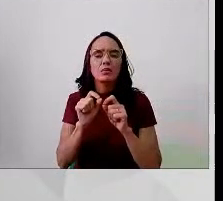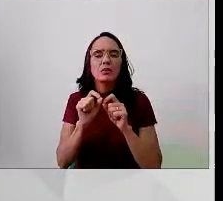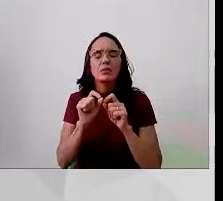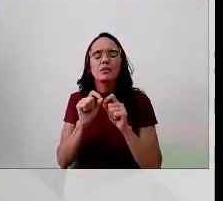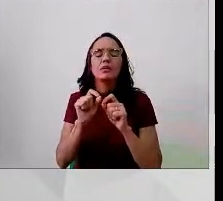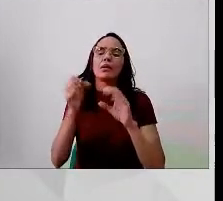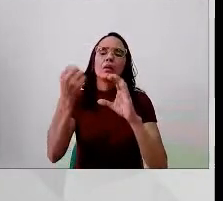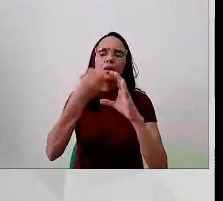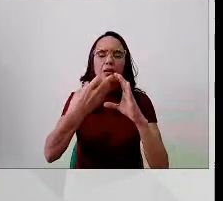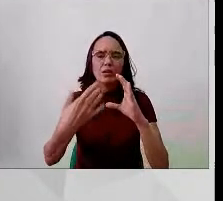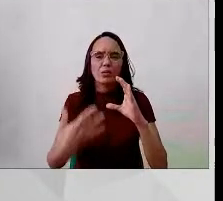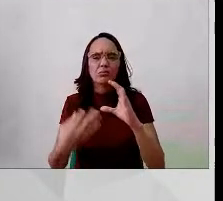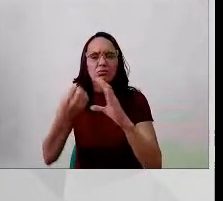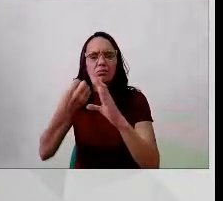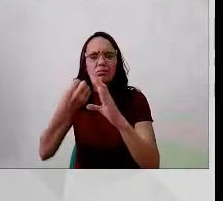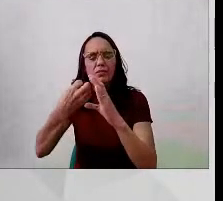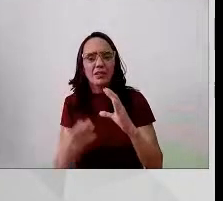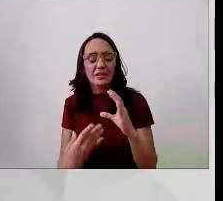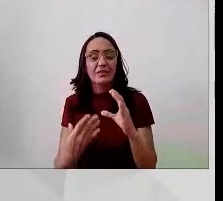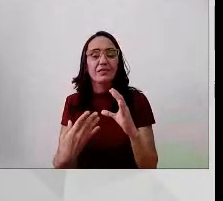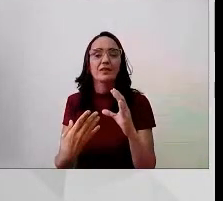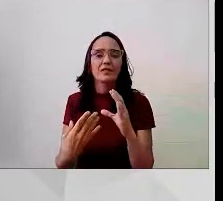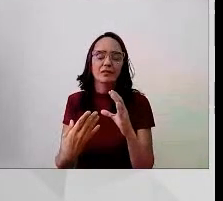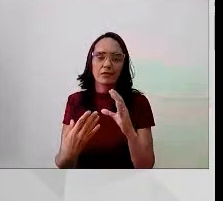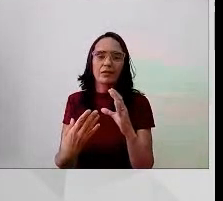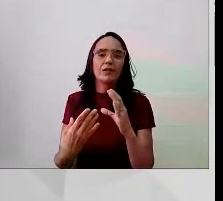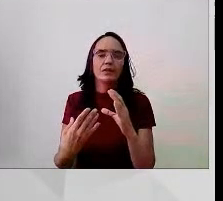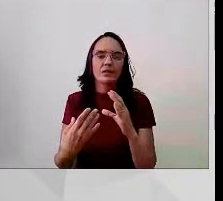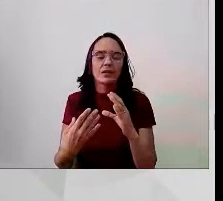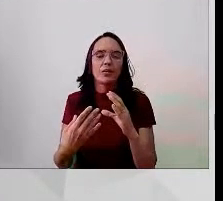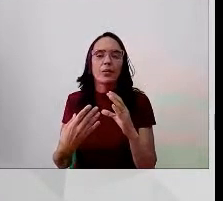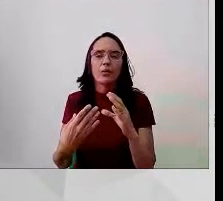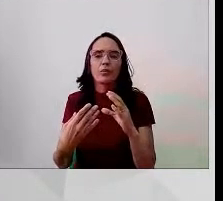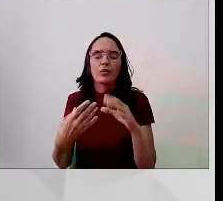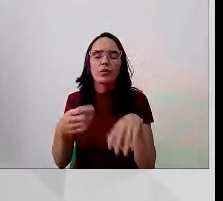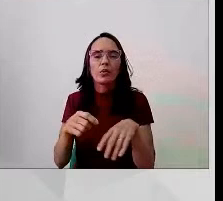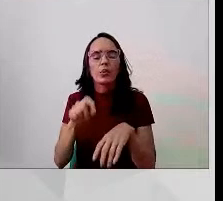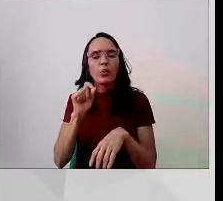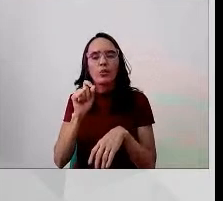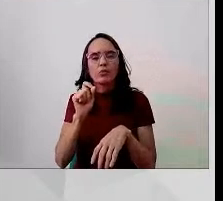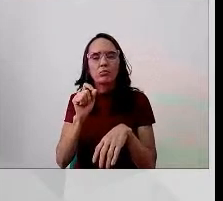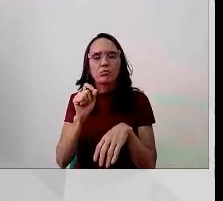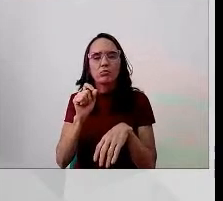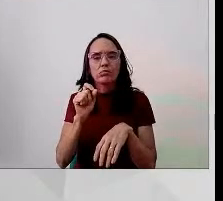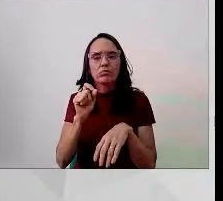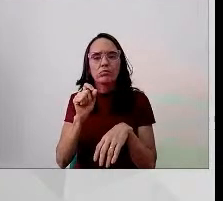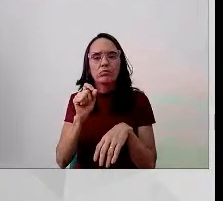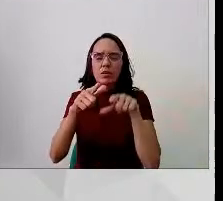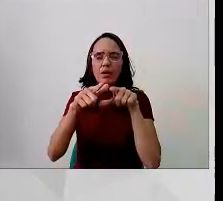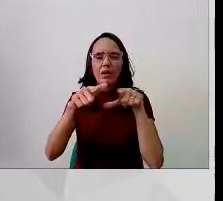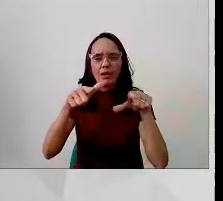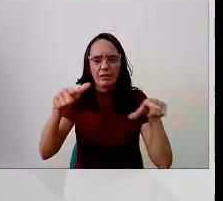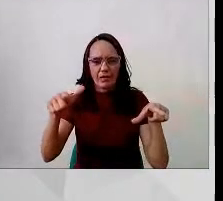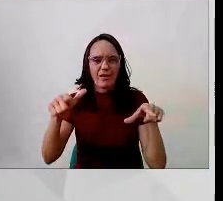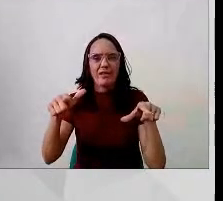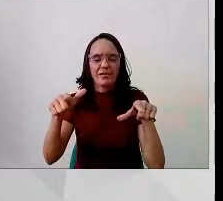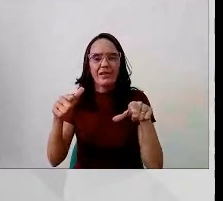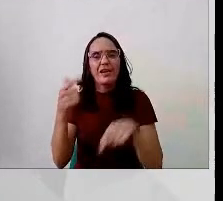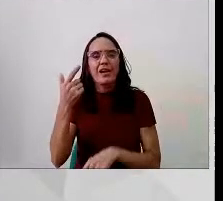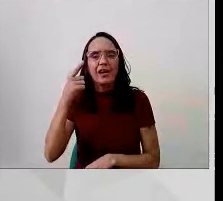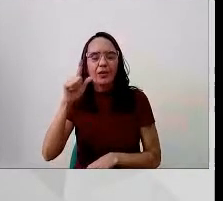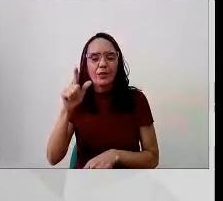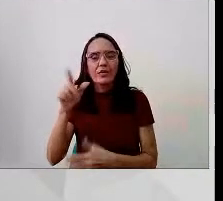da forma linear, né. Então conseguia, né, criar essas retas, né,